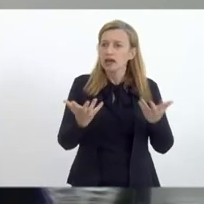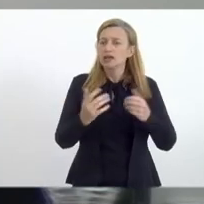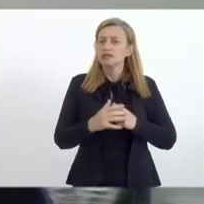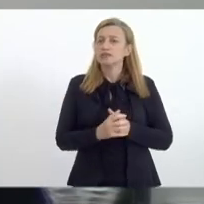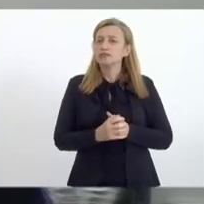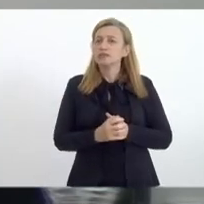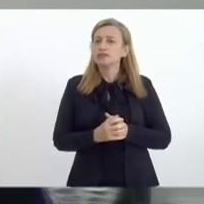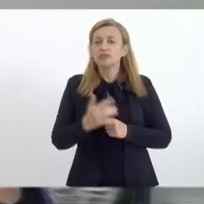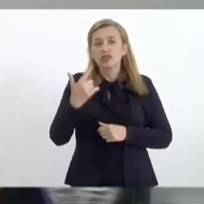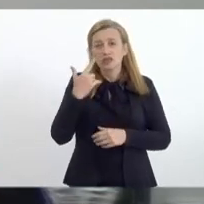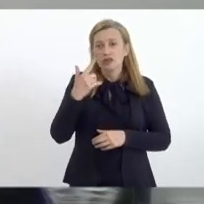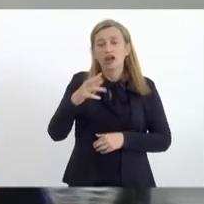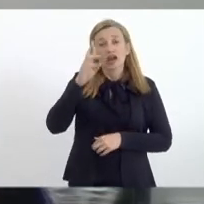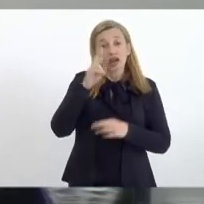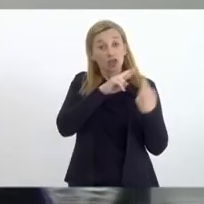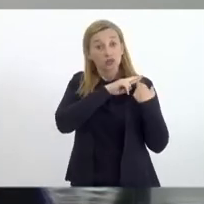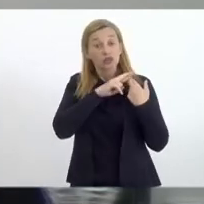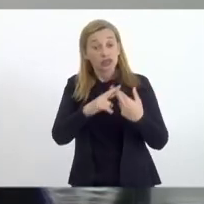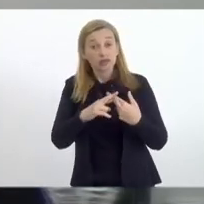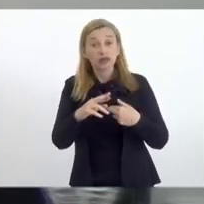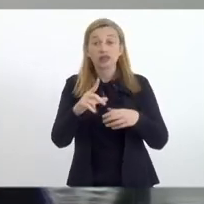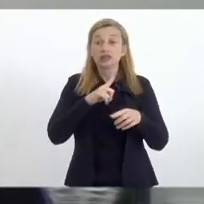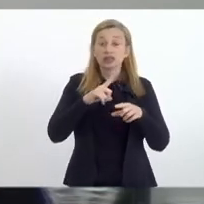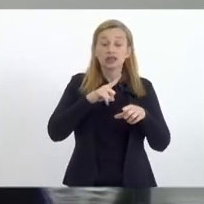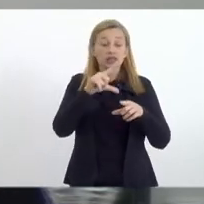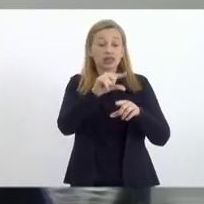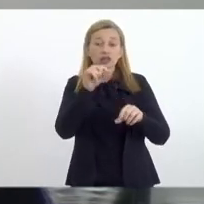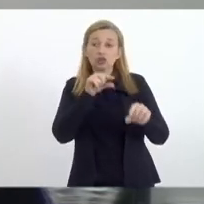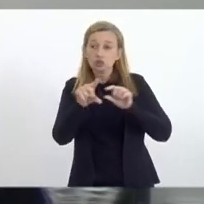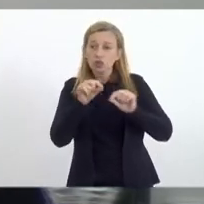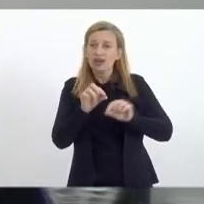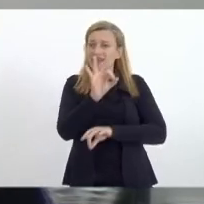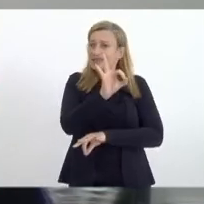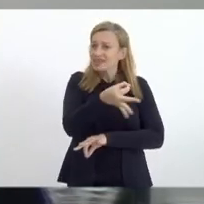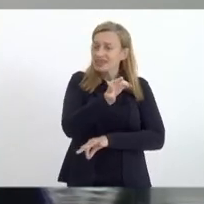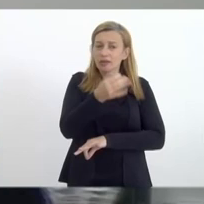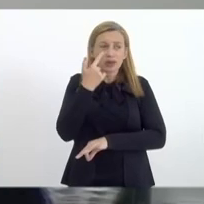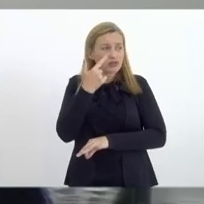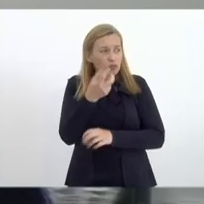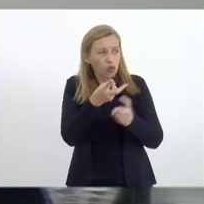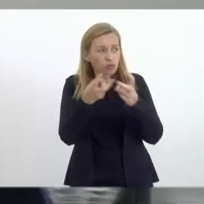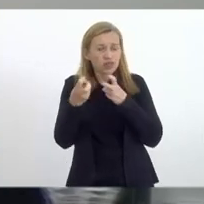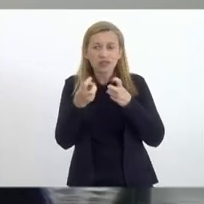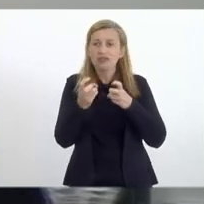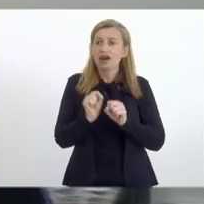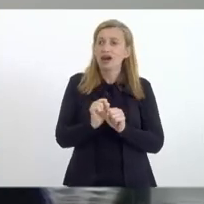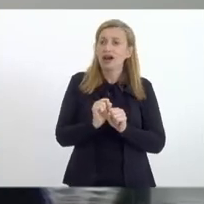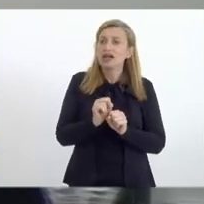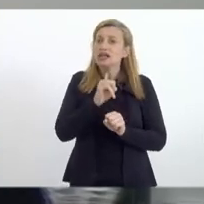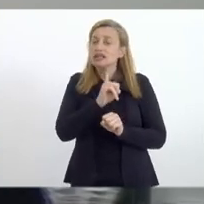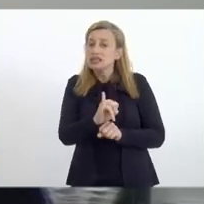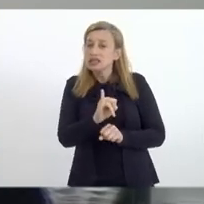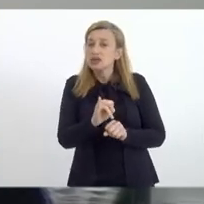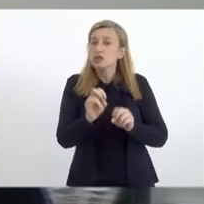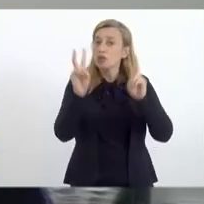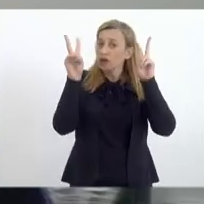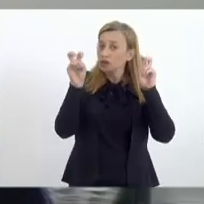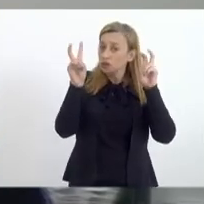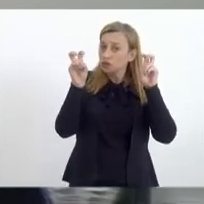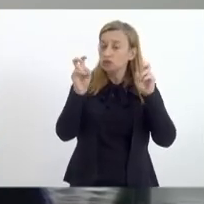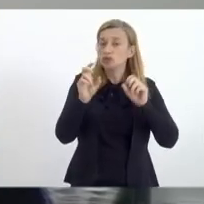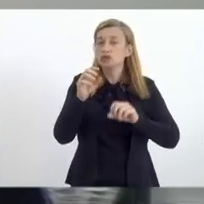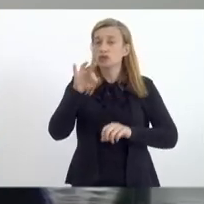para a gente ter responsabilidade nas decisões, e eventualmente a gente tem que verificar se a questão da nomenclatura